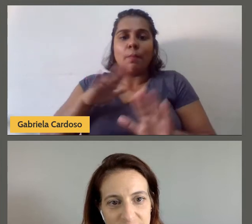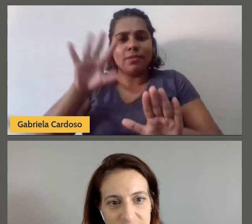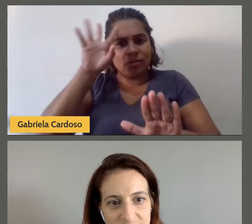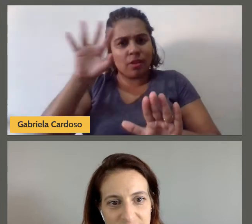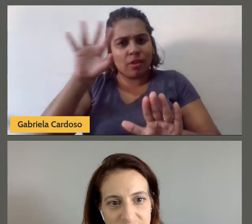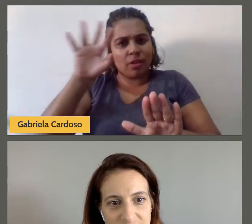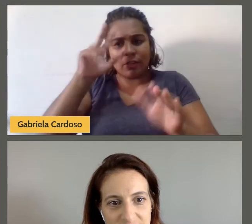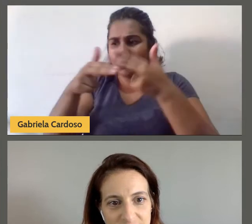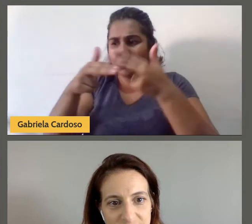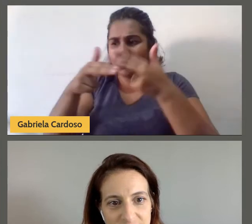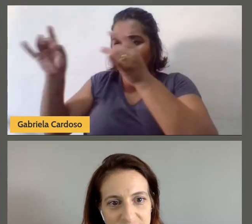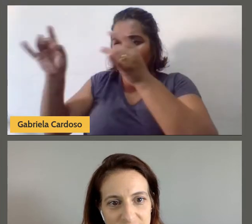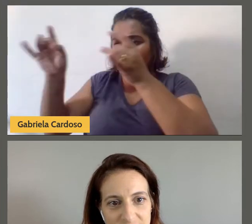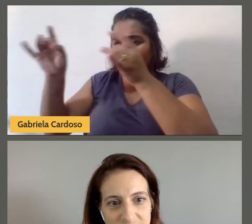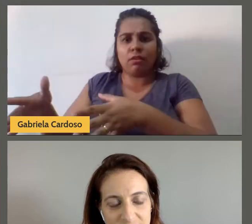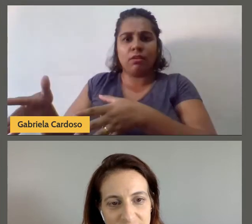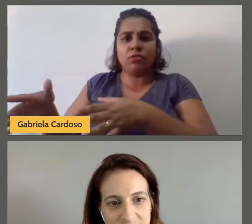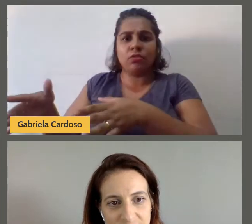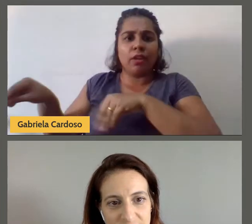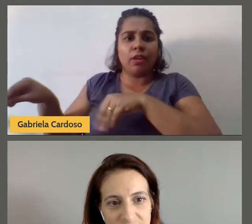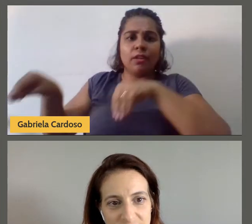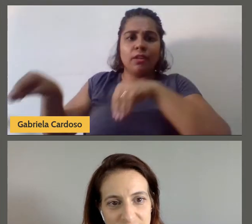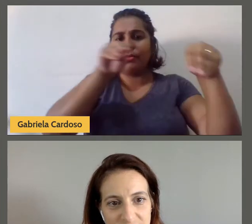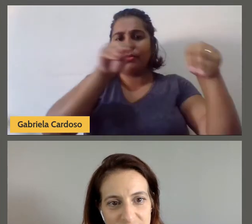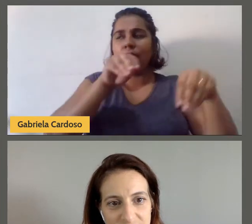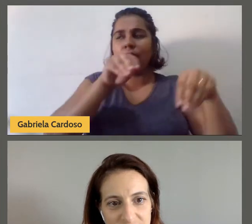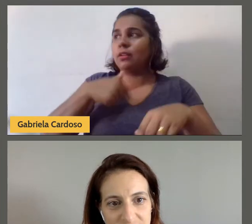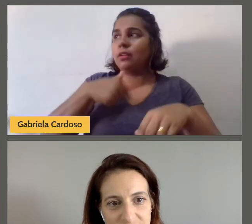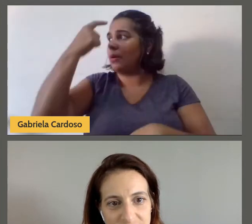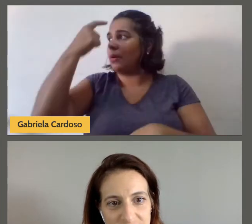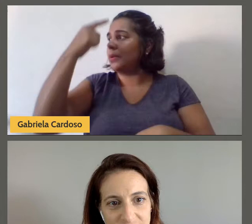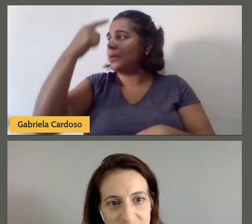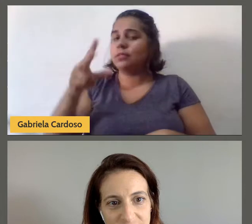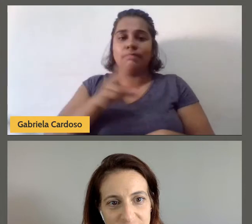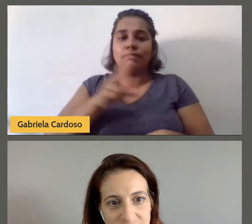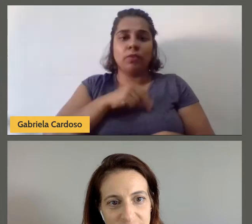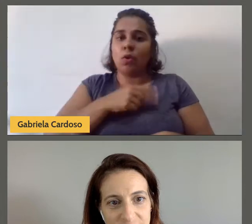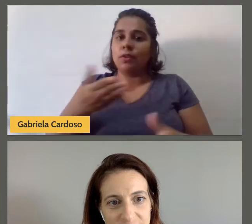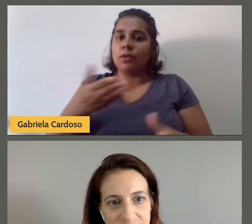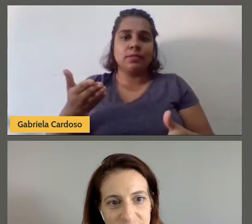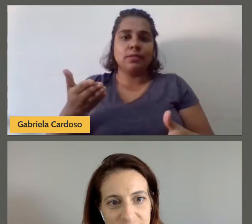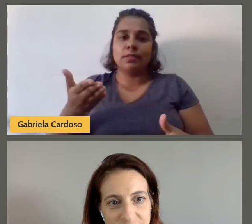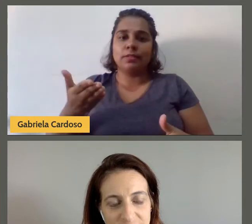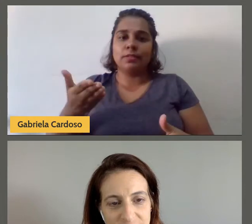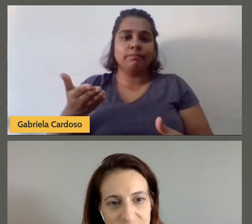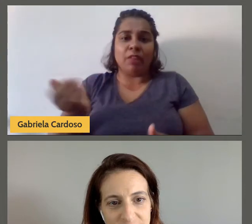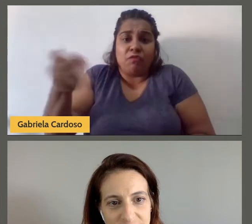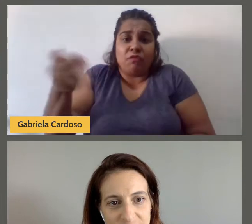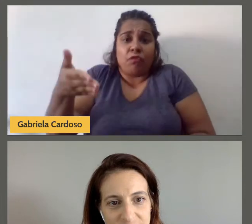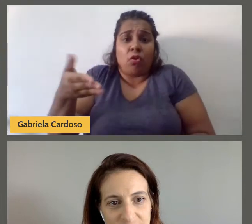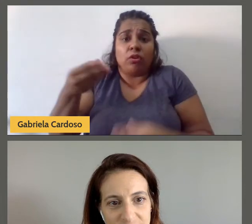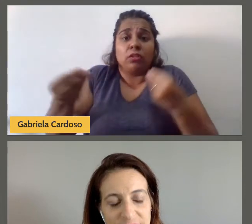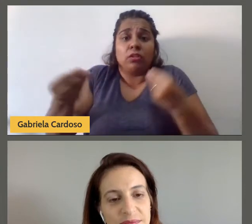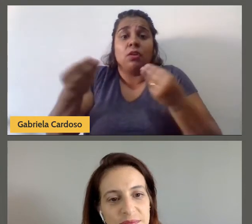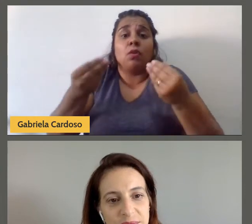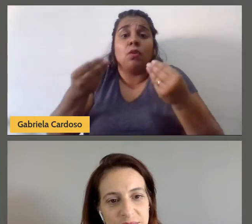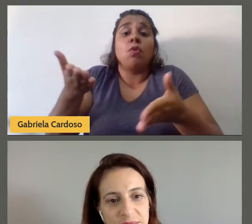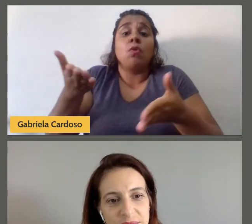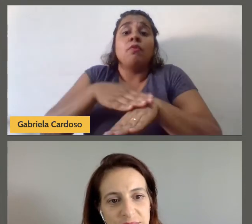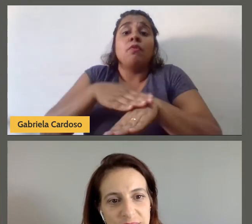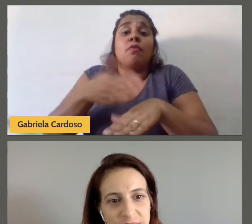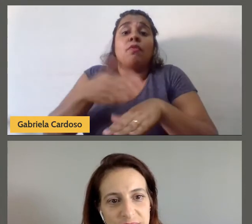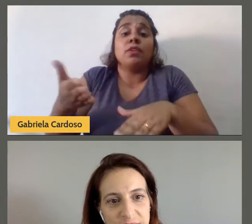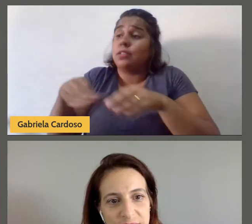repente, num tipo, puta, fudeu, vamos, que senão a gente tem que ir, senão a vida dos nossos filhos vai estar em risco, sabe? Tipo, meu